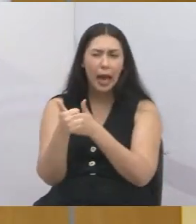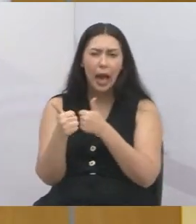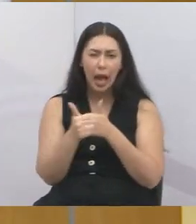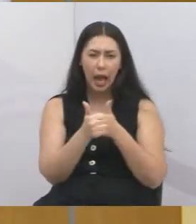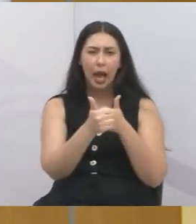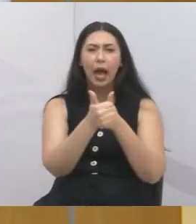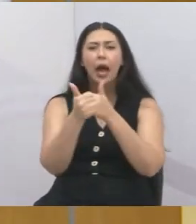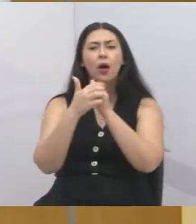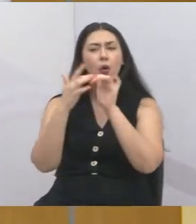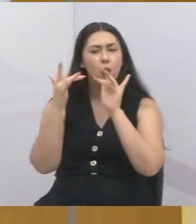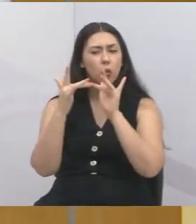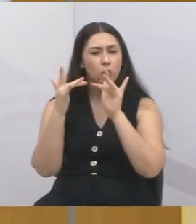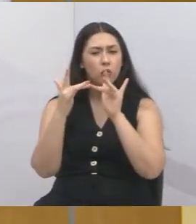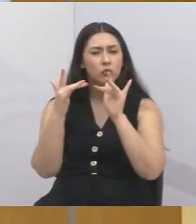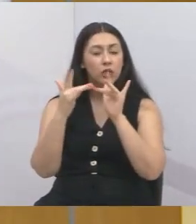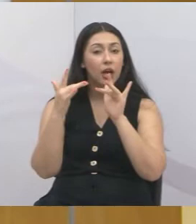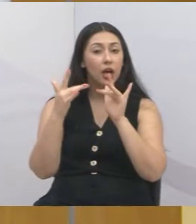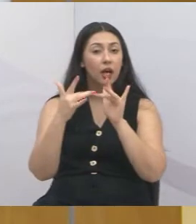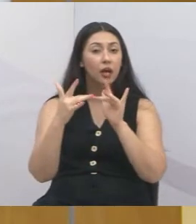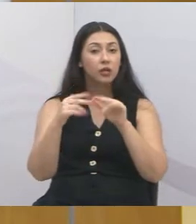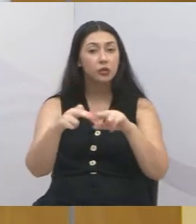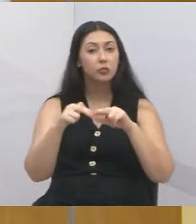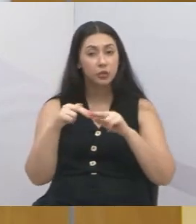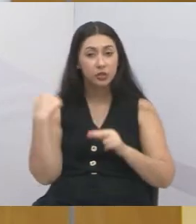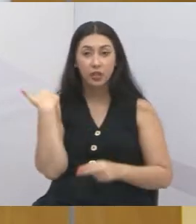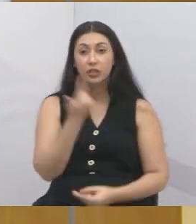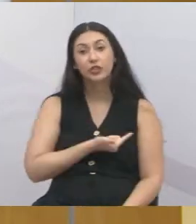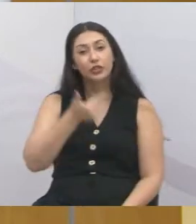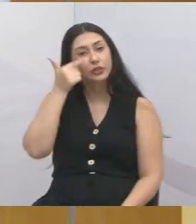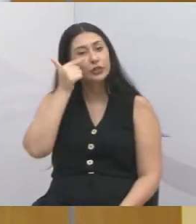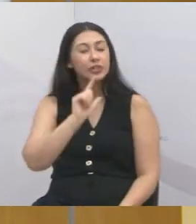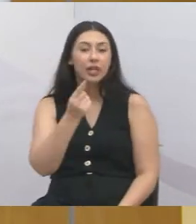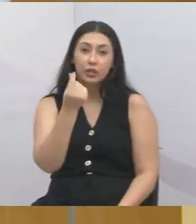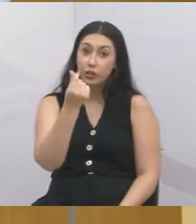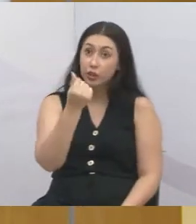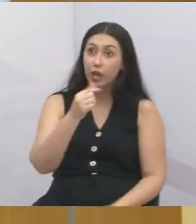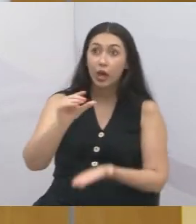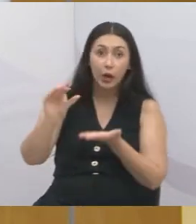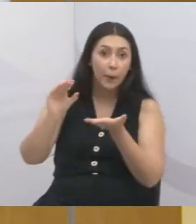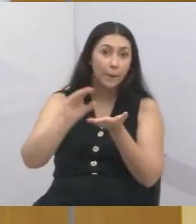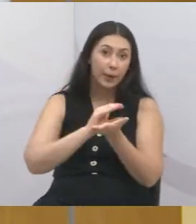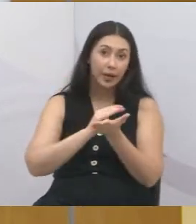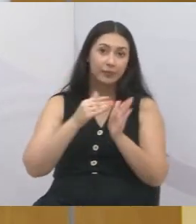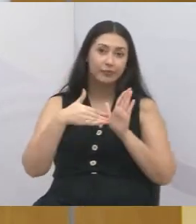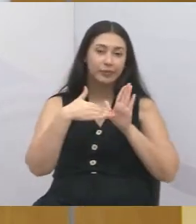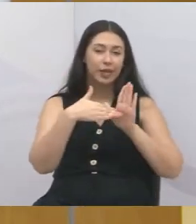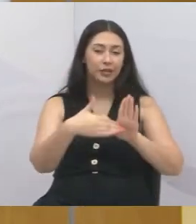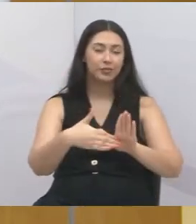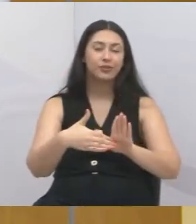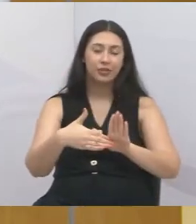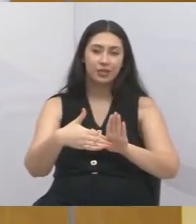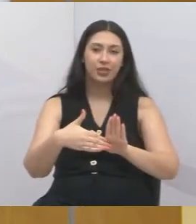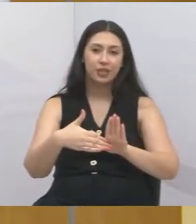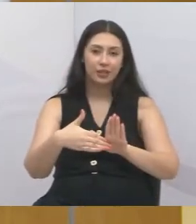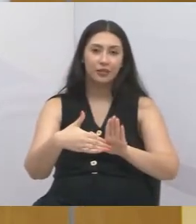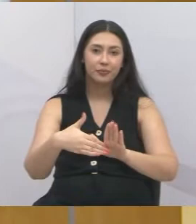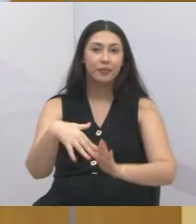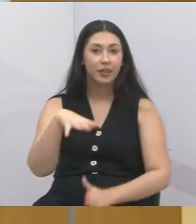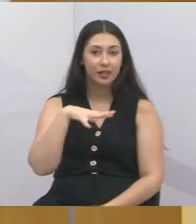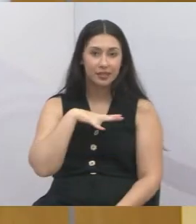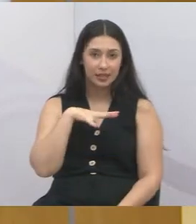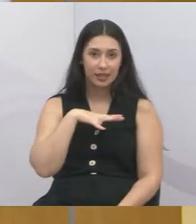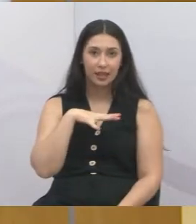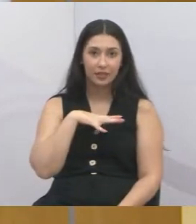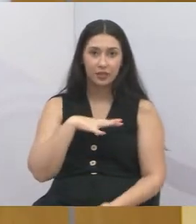proximidade é saudável para que a gente consiga recursos, emendas, para cada vez mais ajudar o município